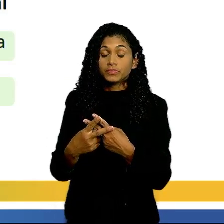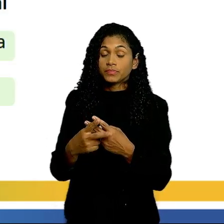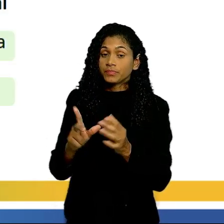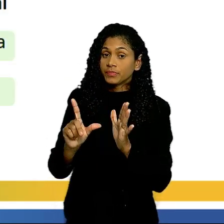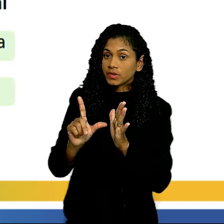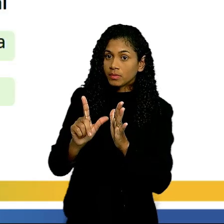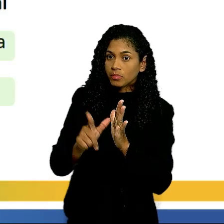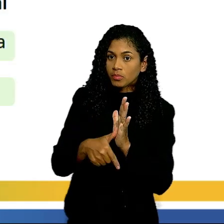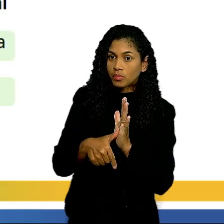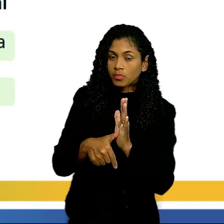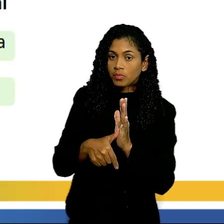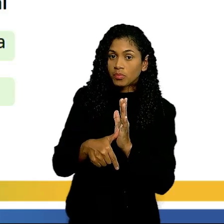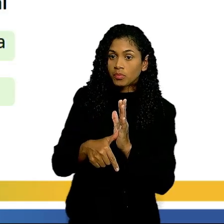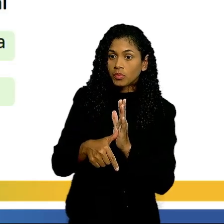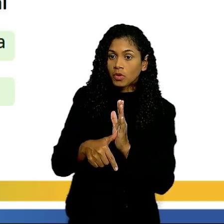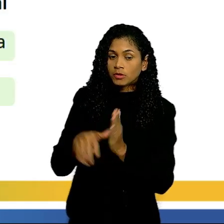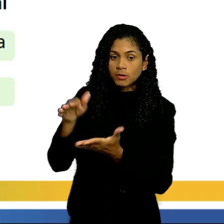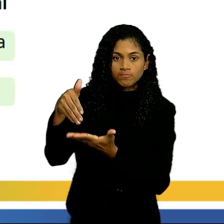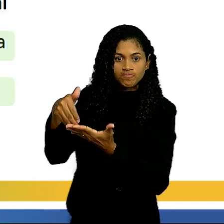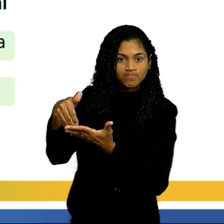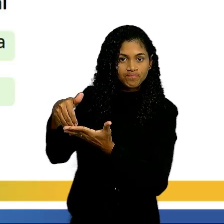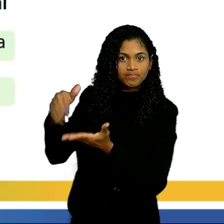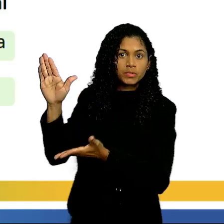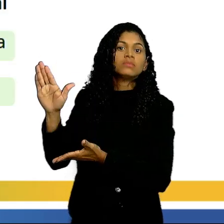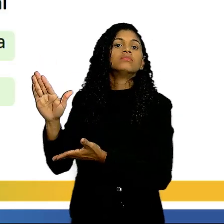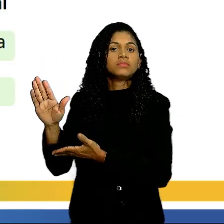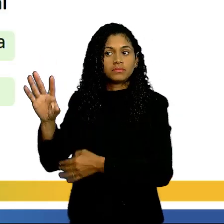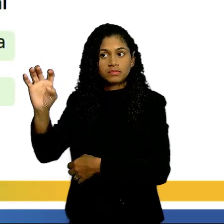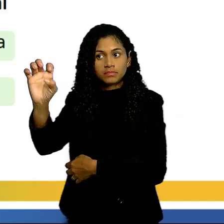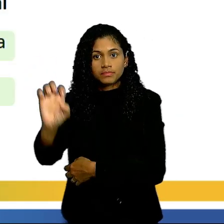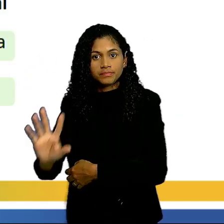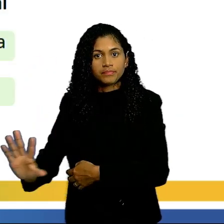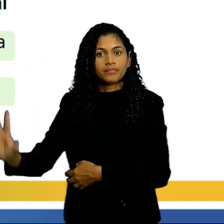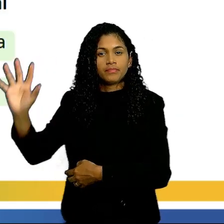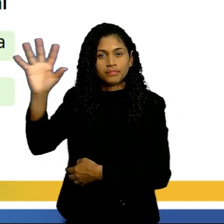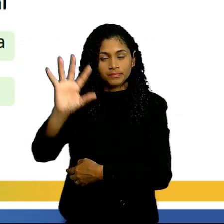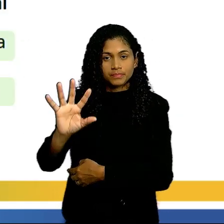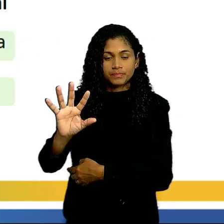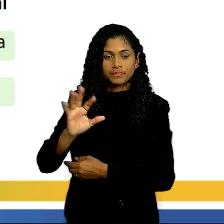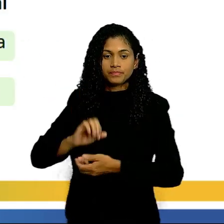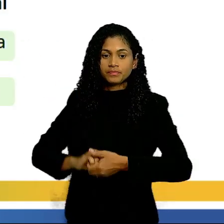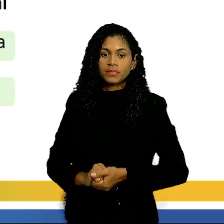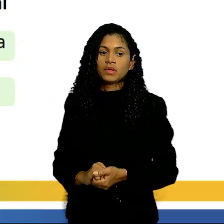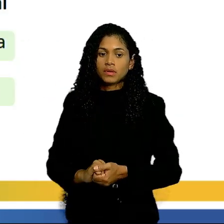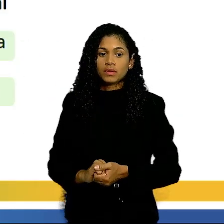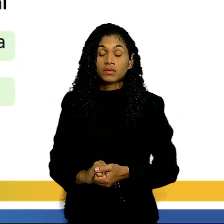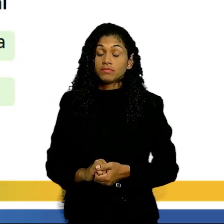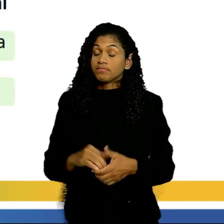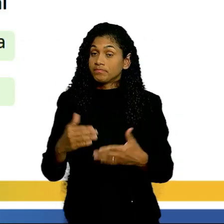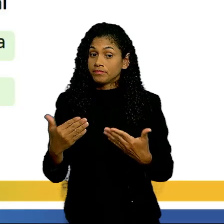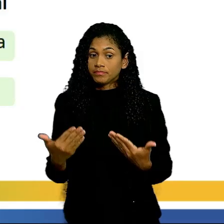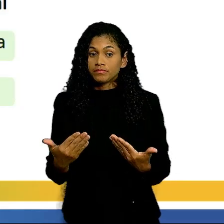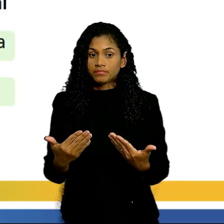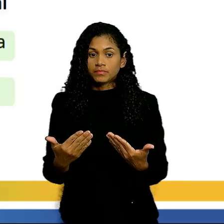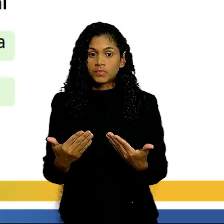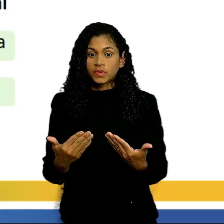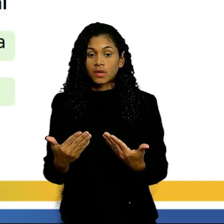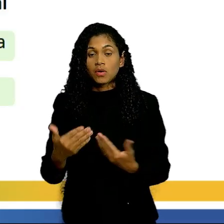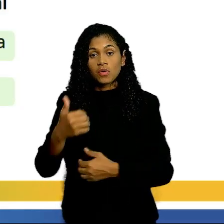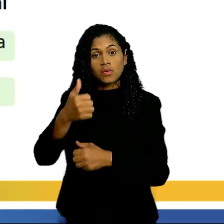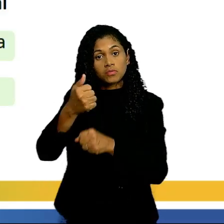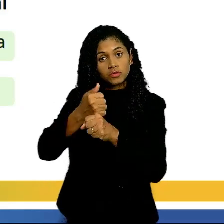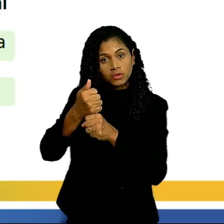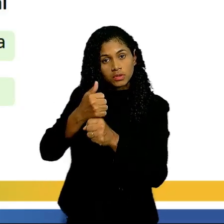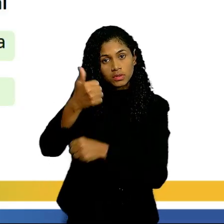a Europa. A 3 de novembro de 1930, então assume o governo Getúlio Vargas, que